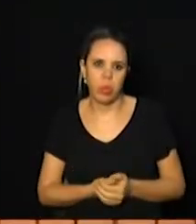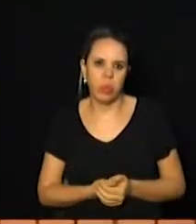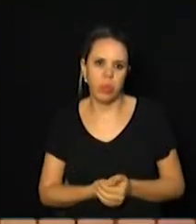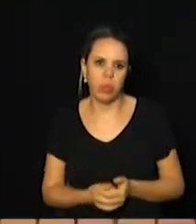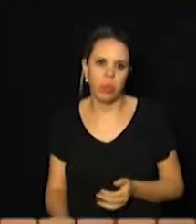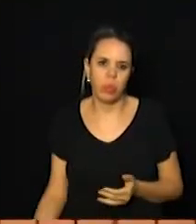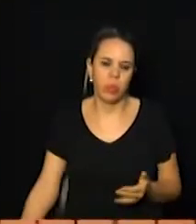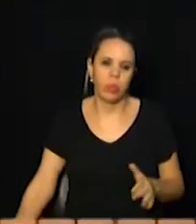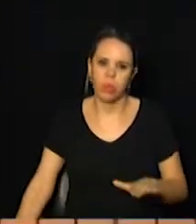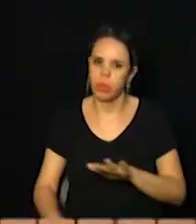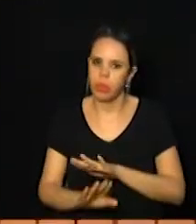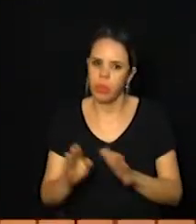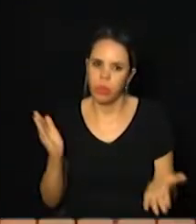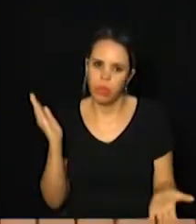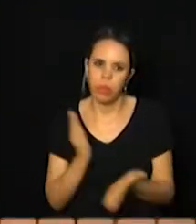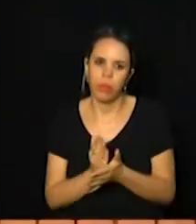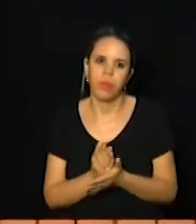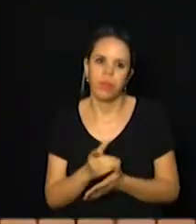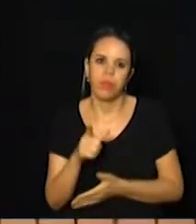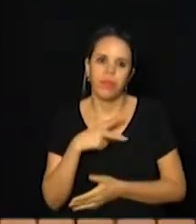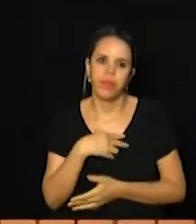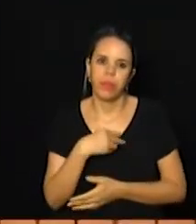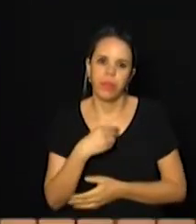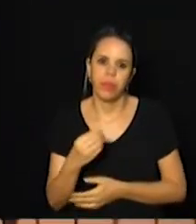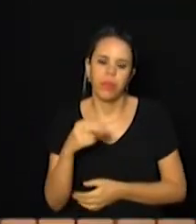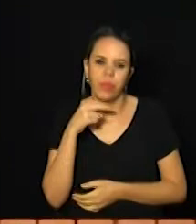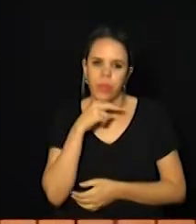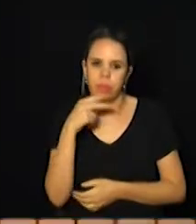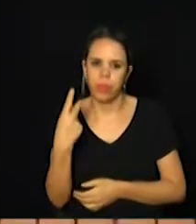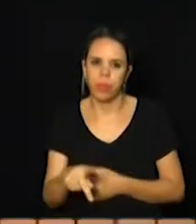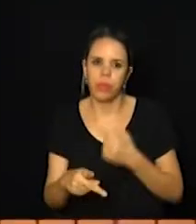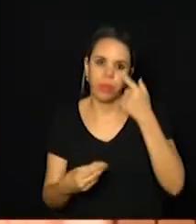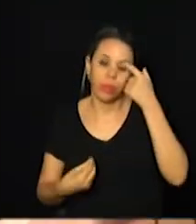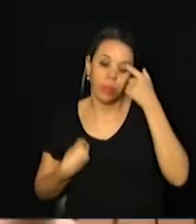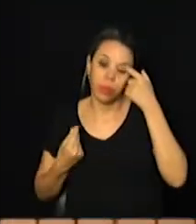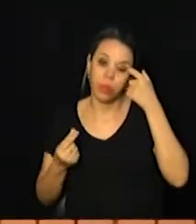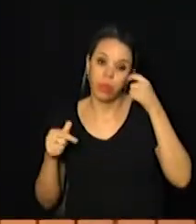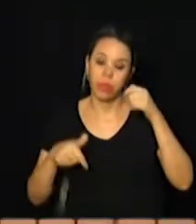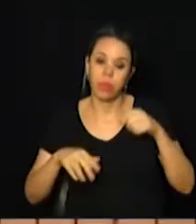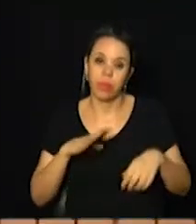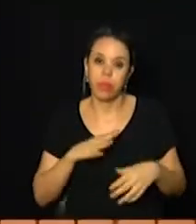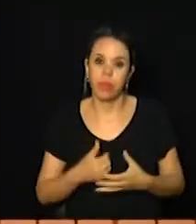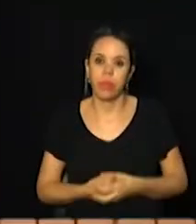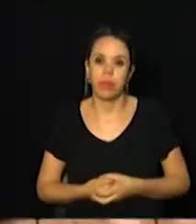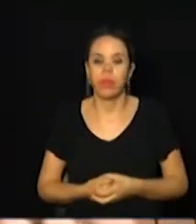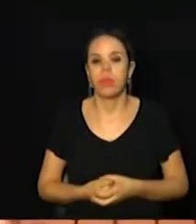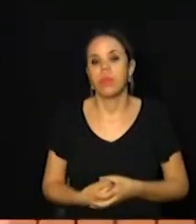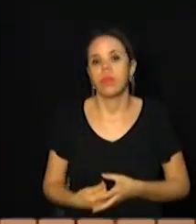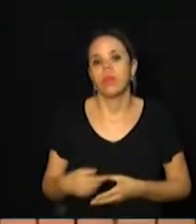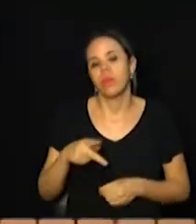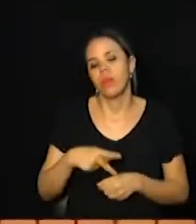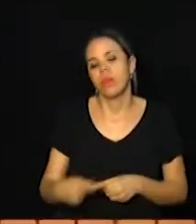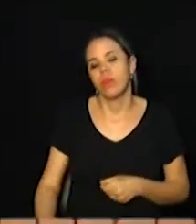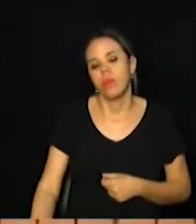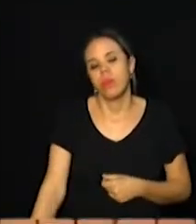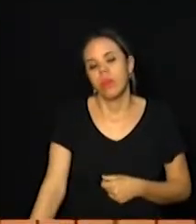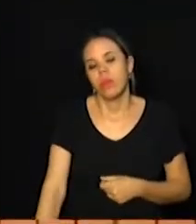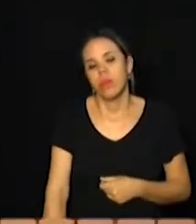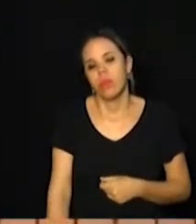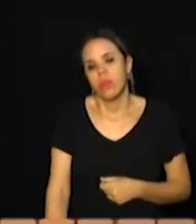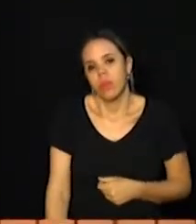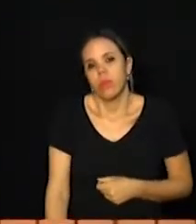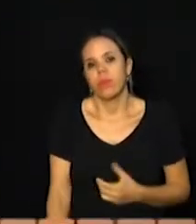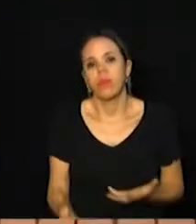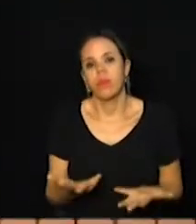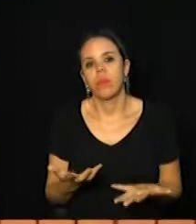pára com isso Você tem filhos você tem neto que vai viver aqui nessa cidade e vai viver nesse país e que